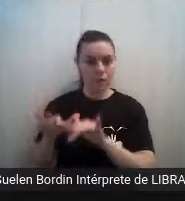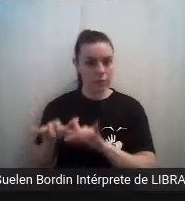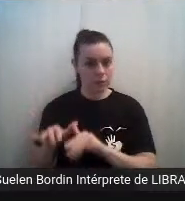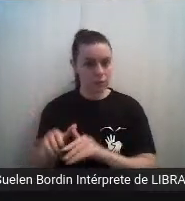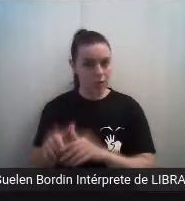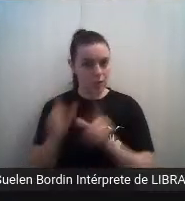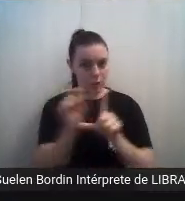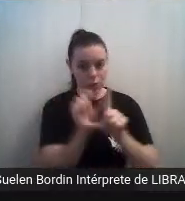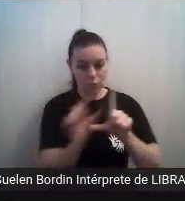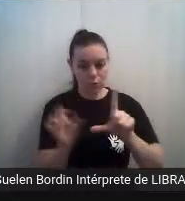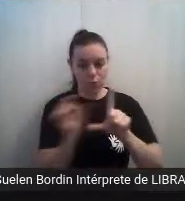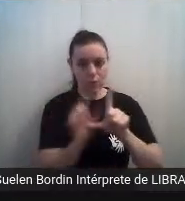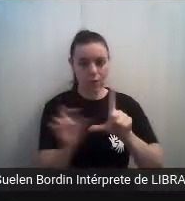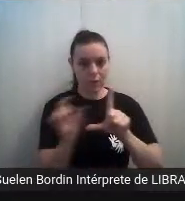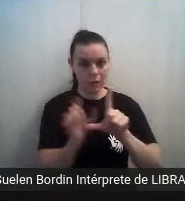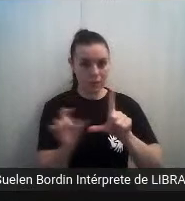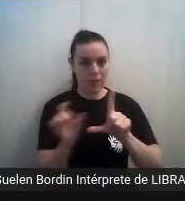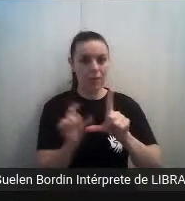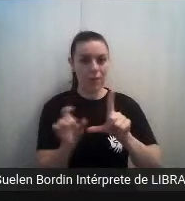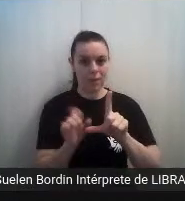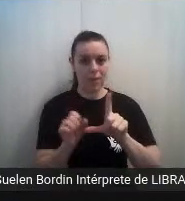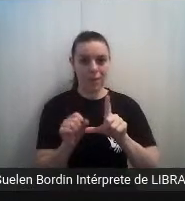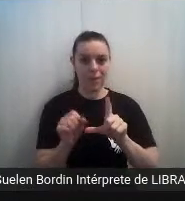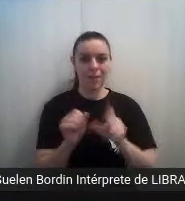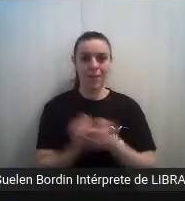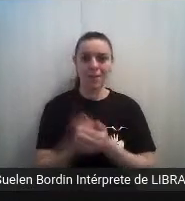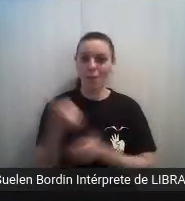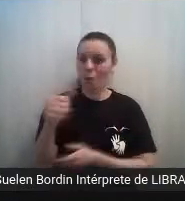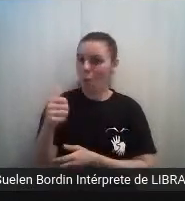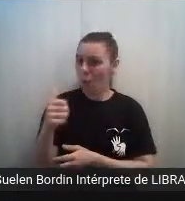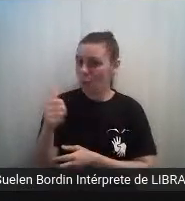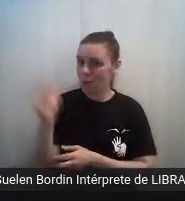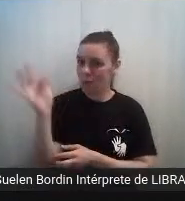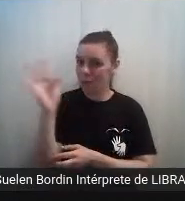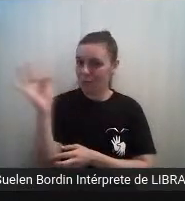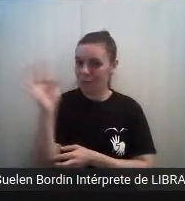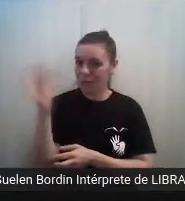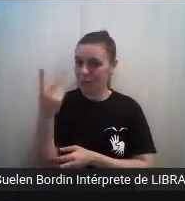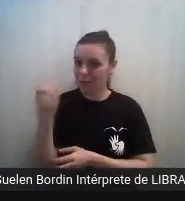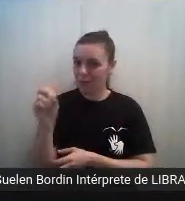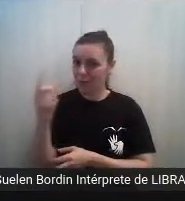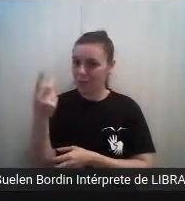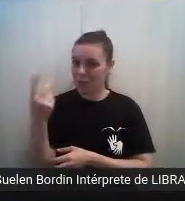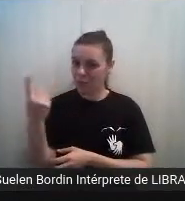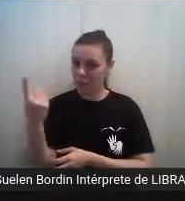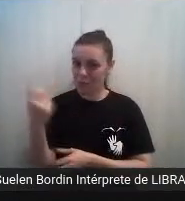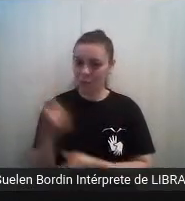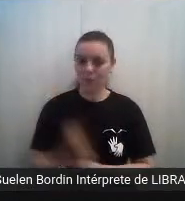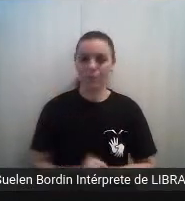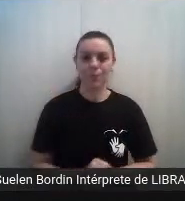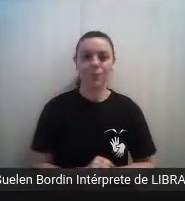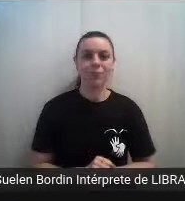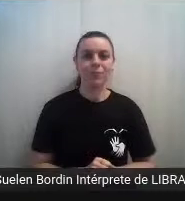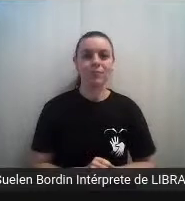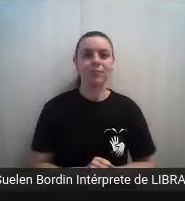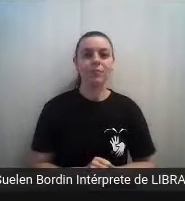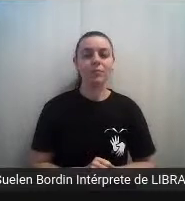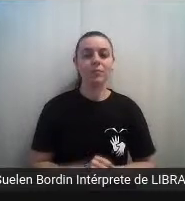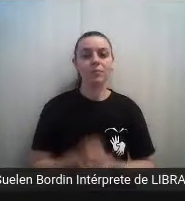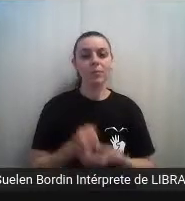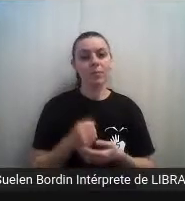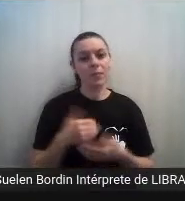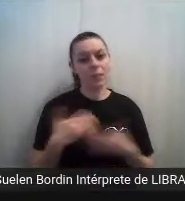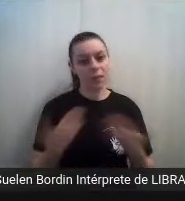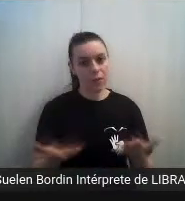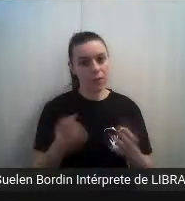gente tem que atualizar a página, mas vai ocorrer dia 11 de fevereiro. Bem legal. Legal, então eu vou colocar as meninas aqui